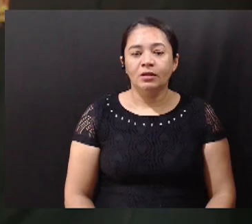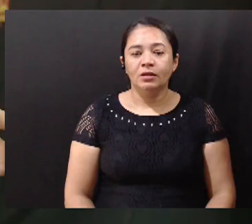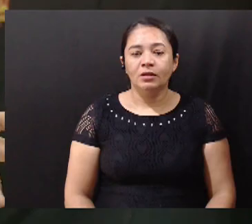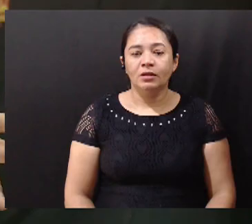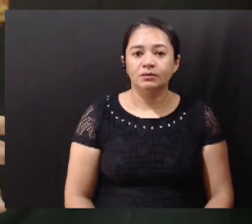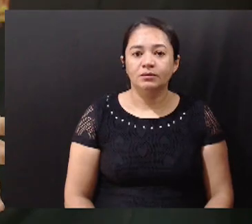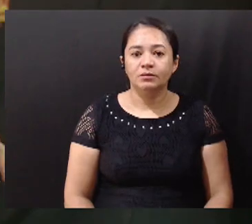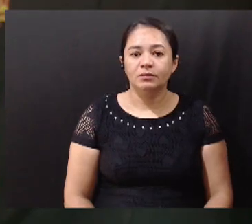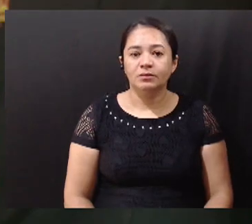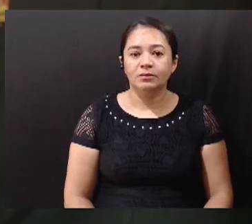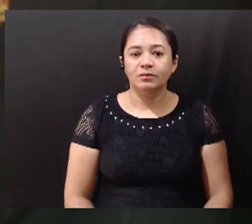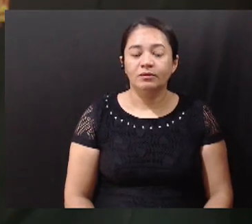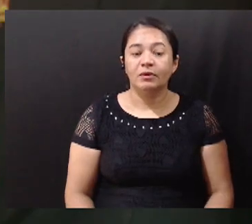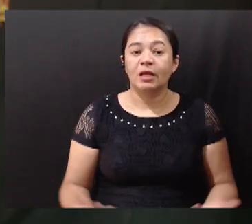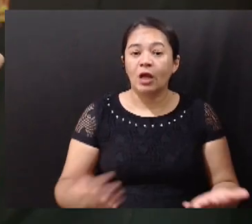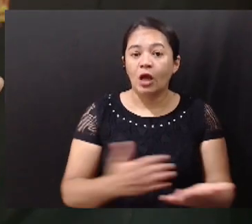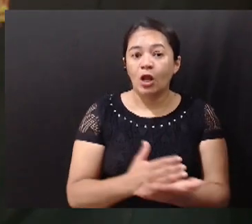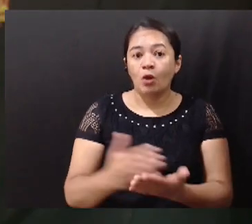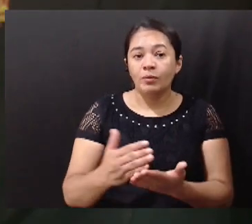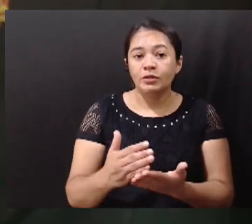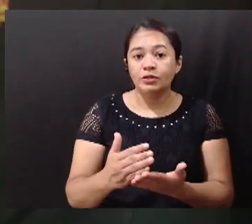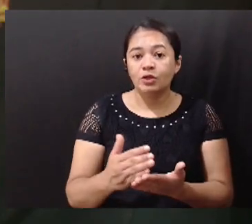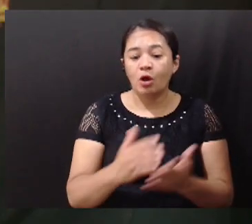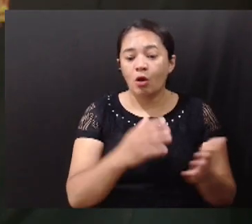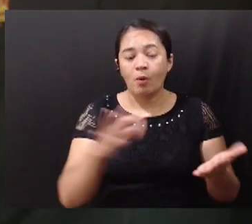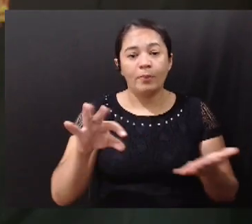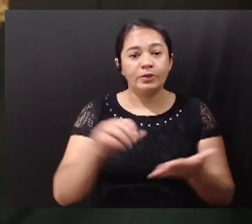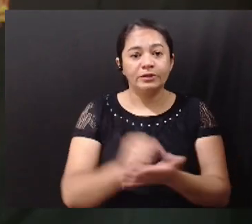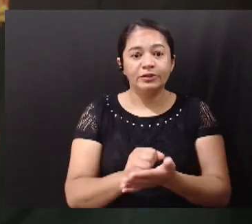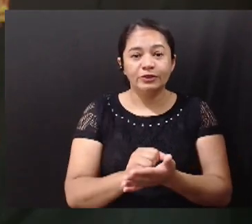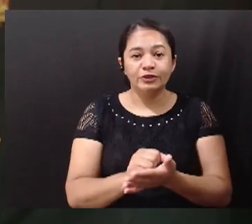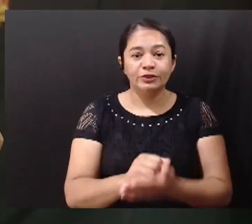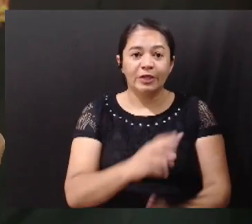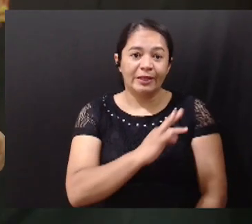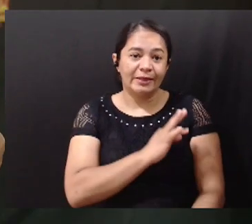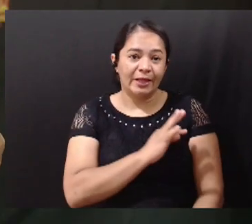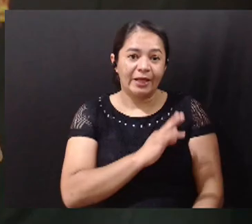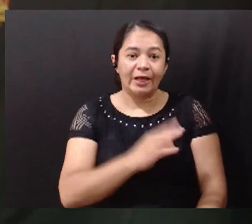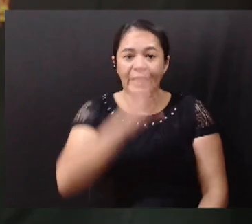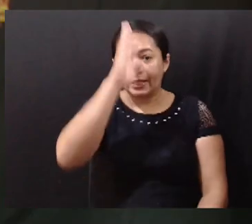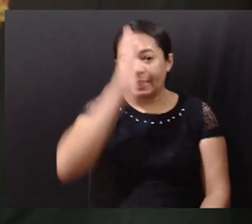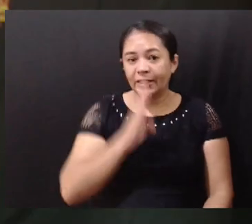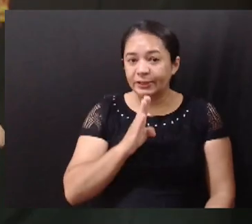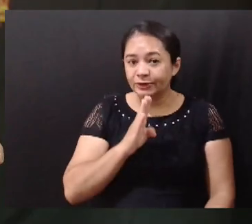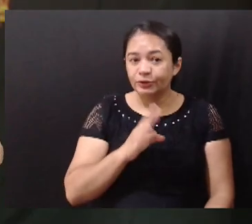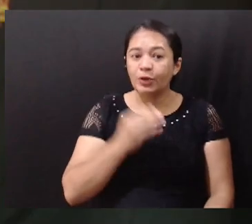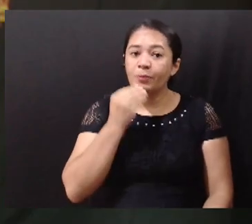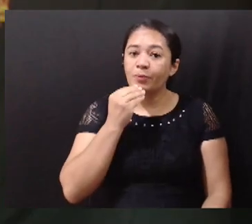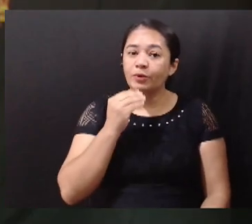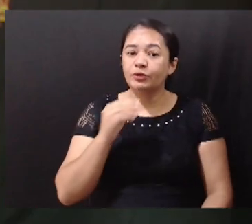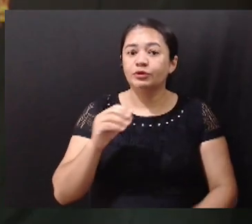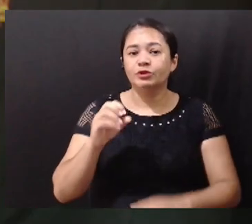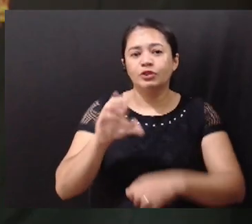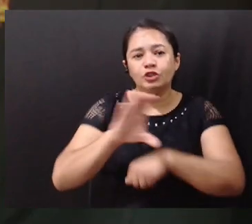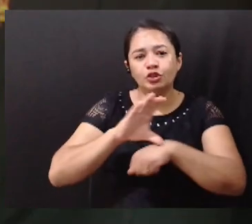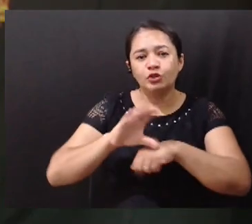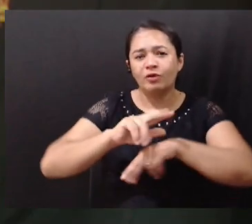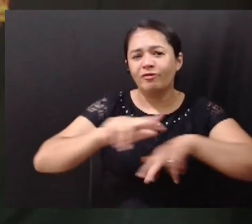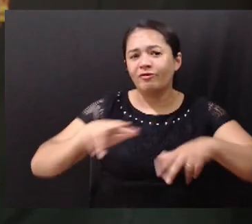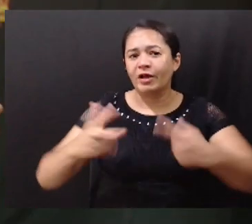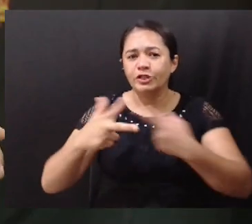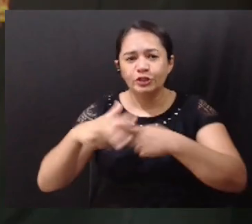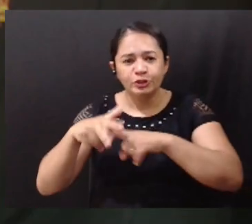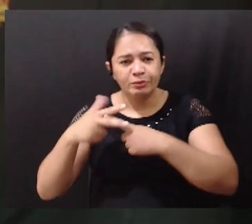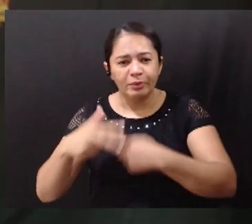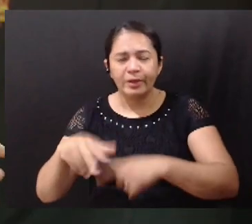médio. As oportunidades são para eletroeletrônica e fabricação mecânica. Olha só que legal. Os cursos, gente, têm duração de 2